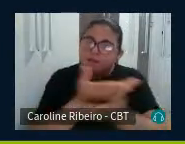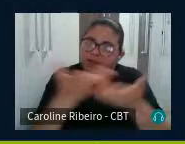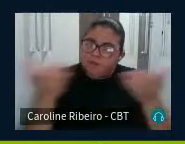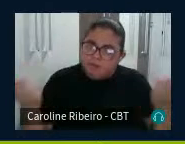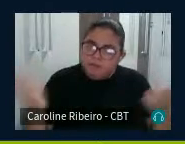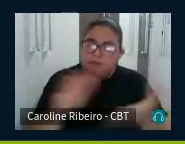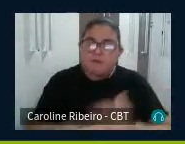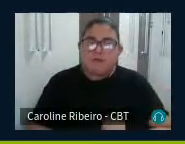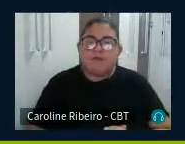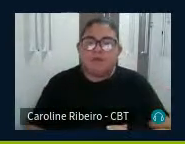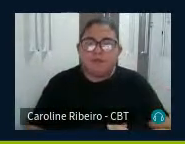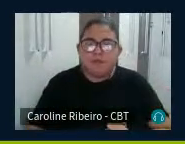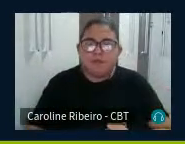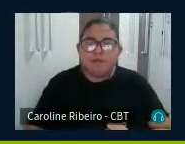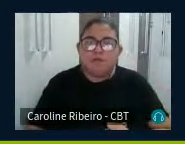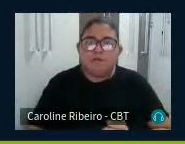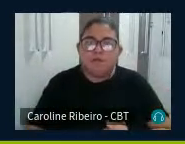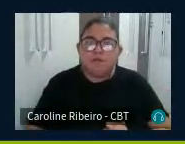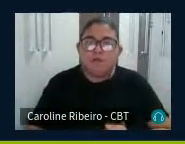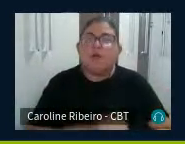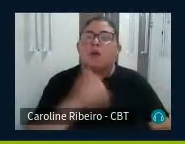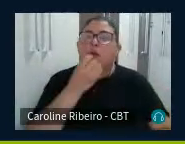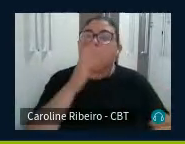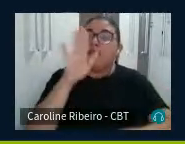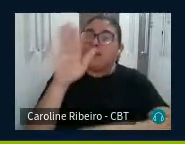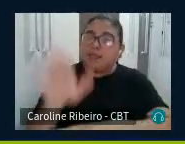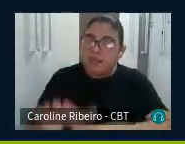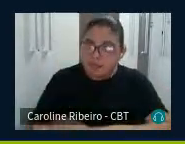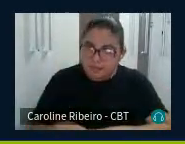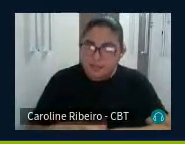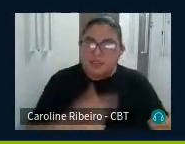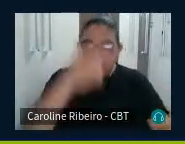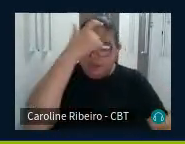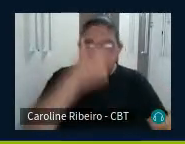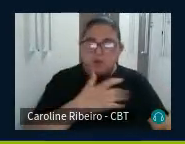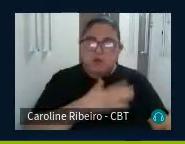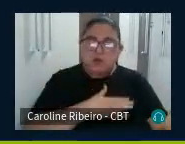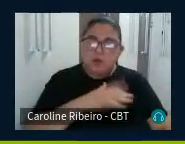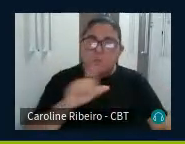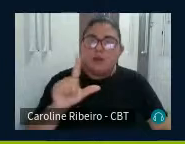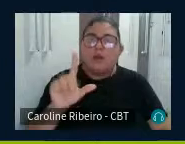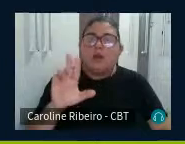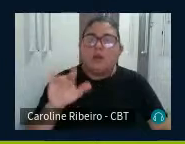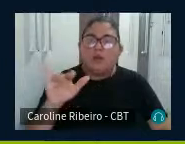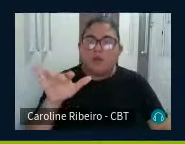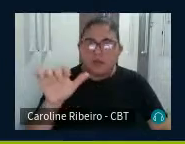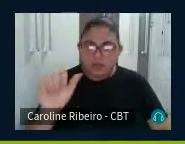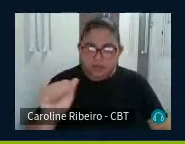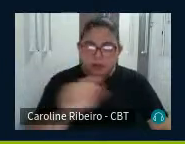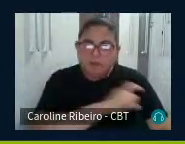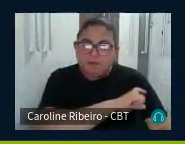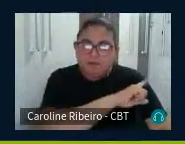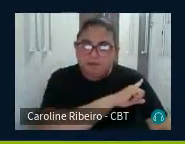Boa tarde, eu sou a Lúcia, técnica de enfermagem do Campus Cubatão.